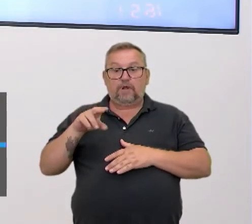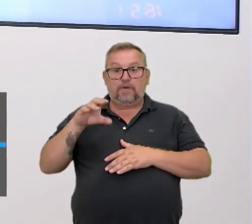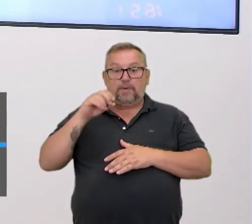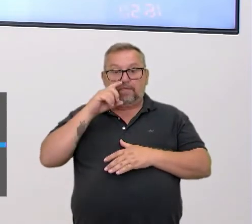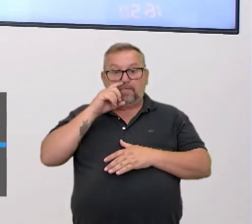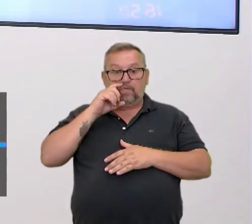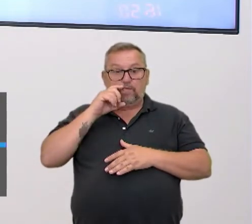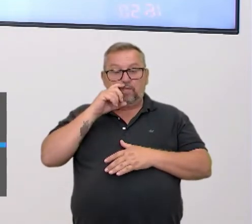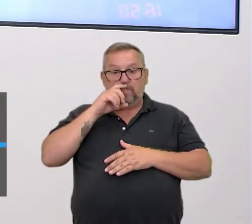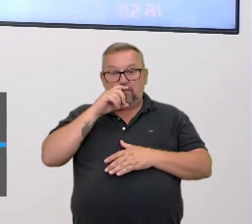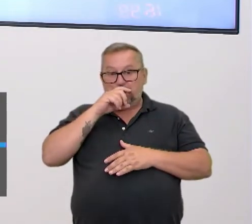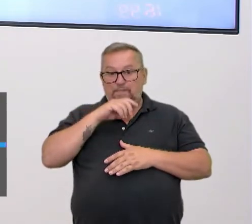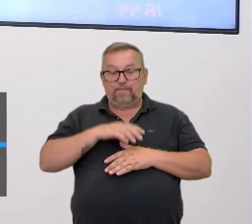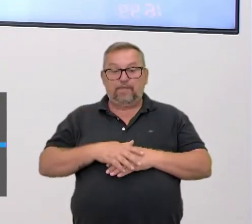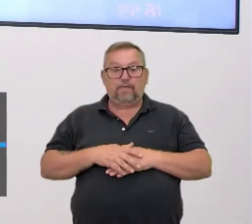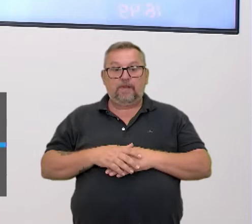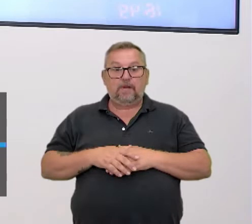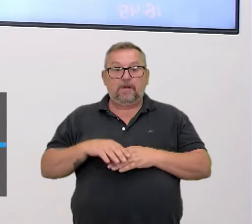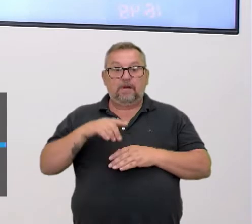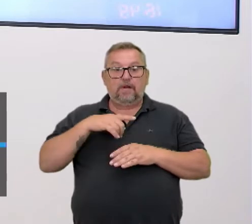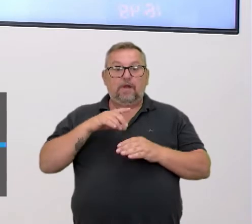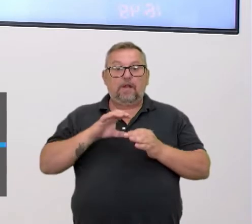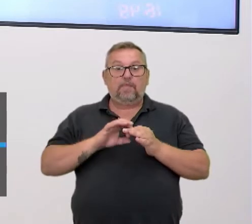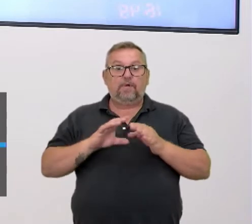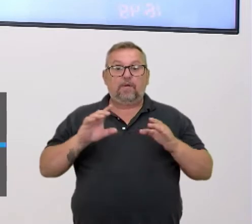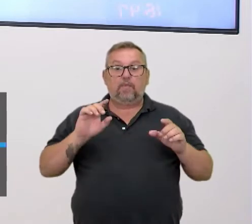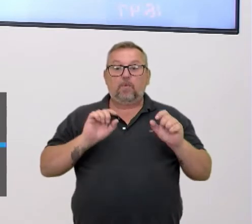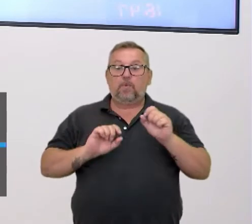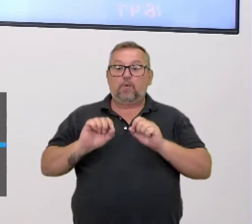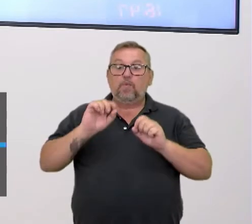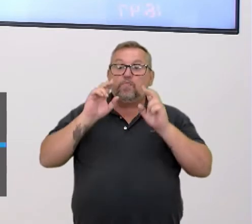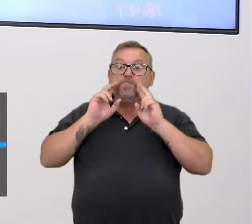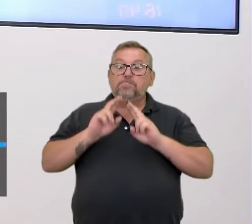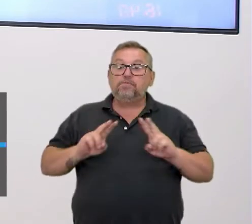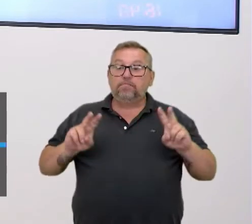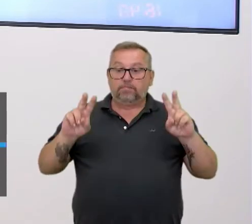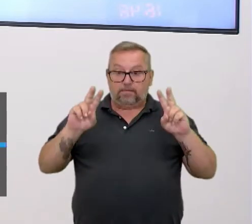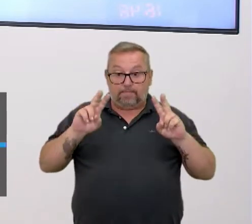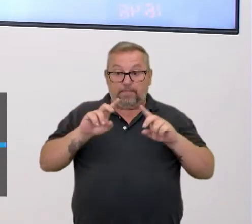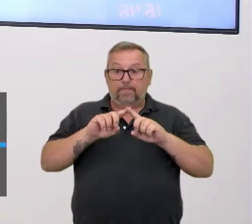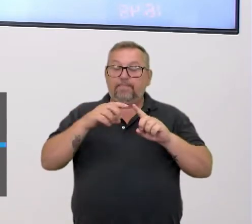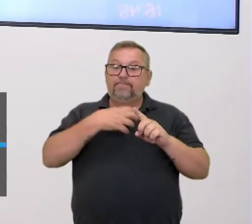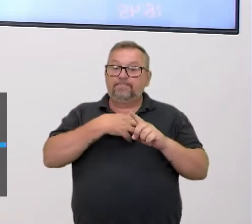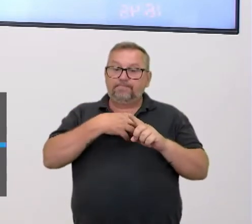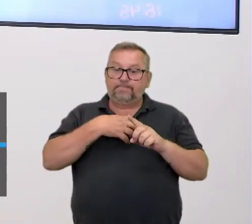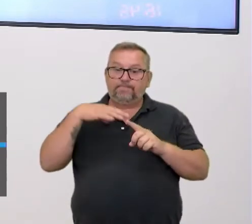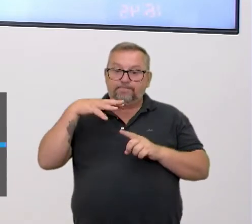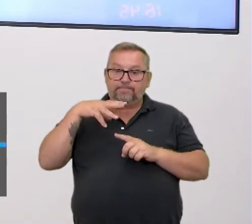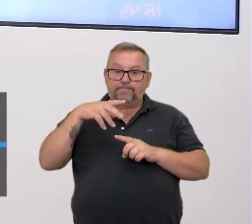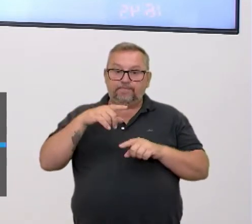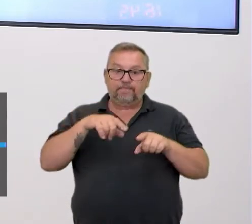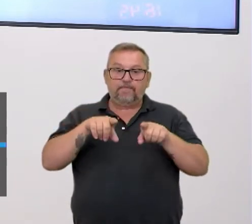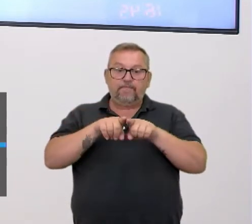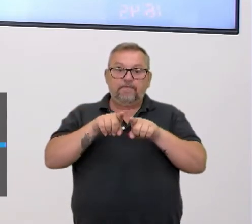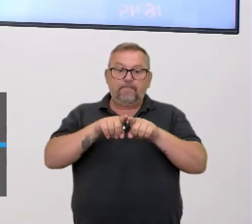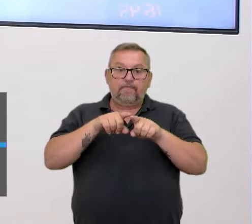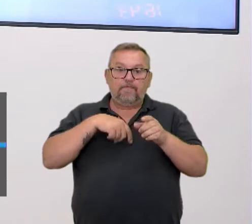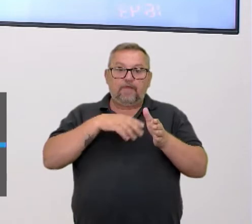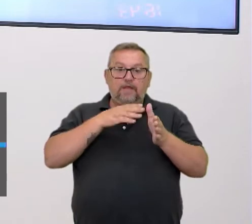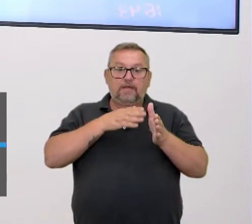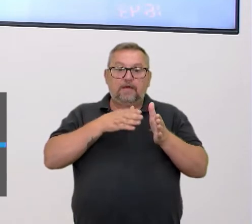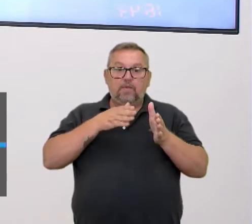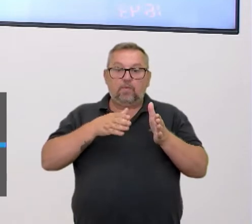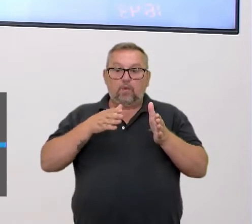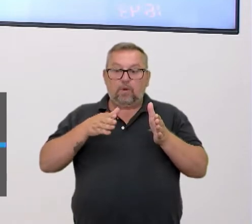fluxo, ele permite essa visualização, né, de forma geral e sequencial dessas